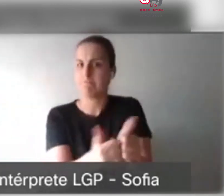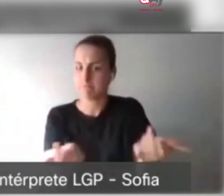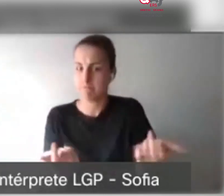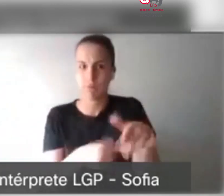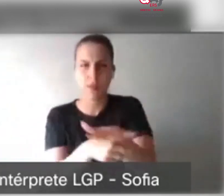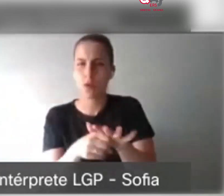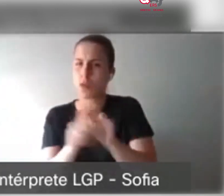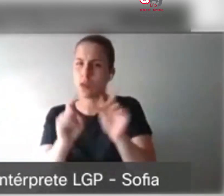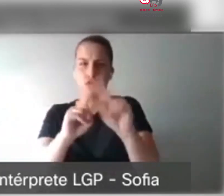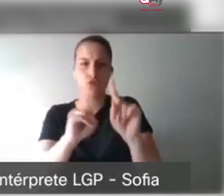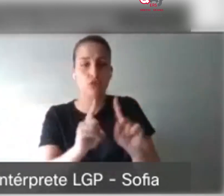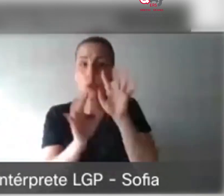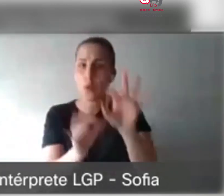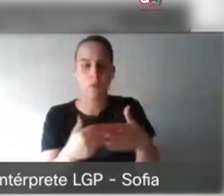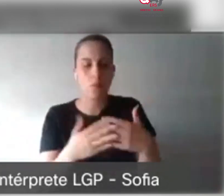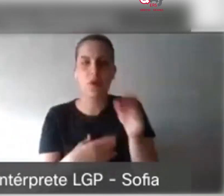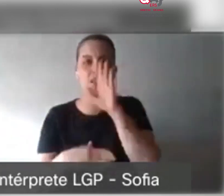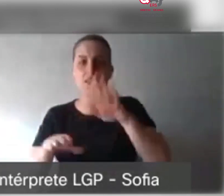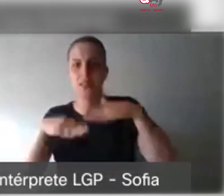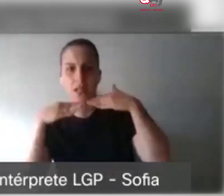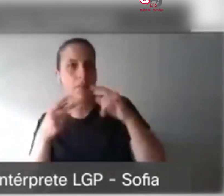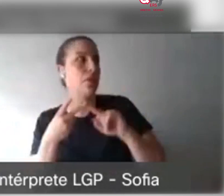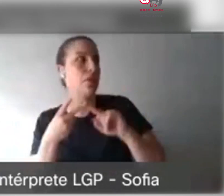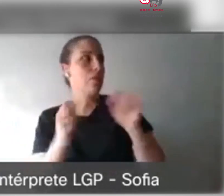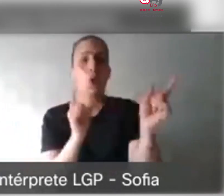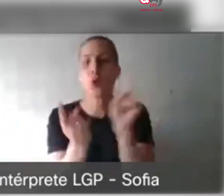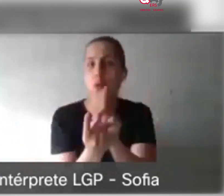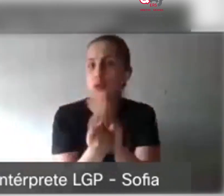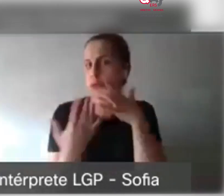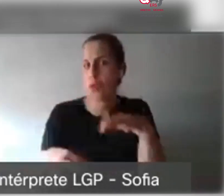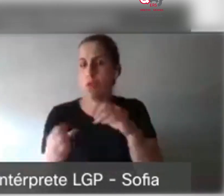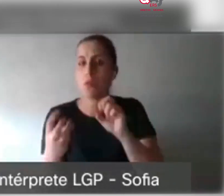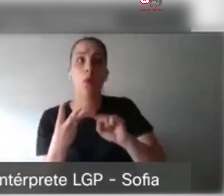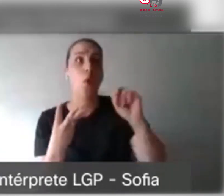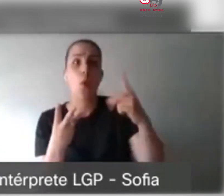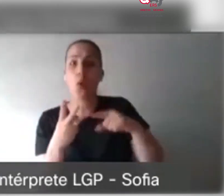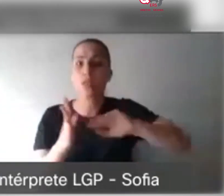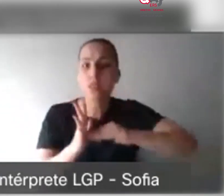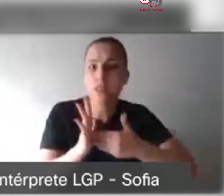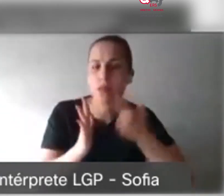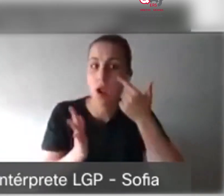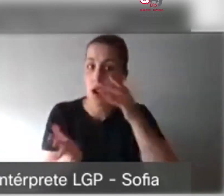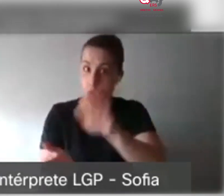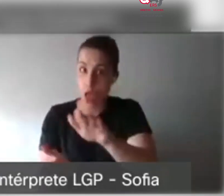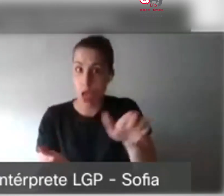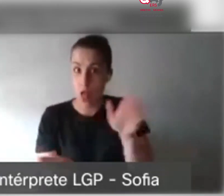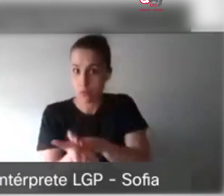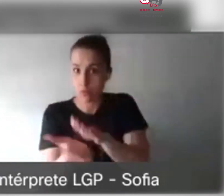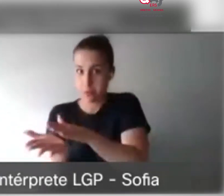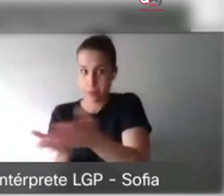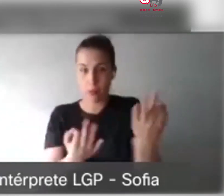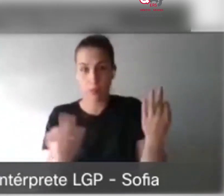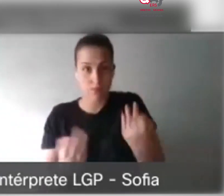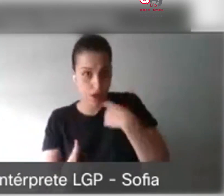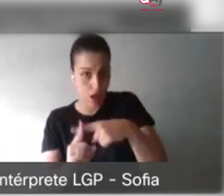contextos de prestação de cuidados, seja no internamento, seja na consulta externa, na realização de um exame. Há evidência abundante sobre a vantagem